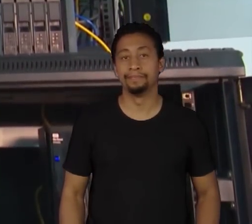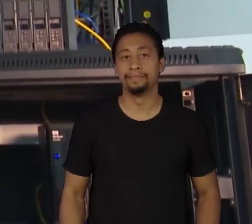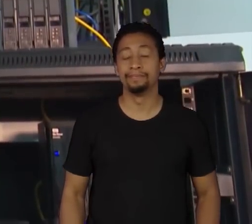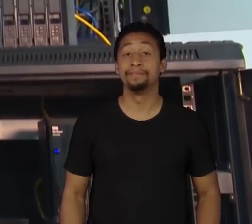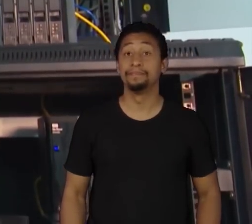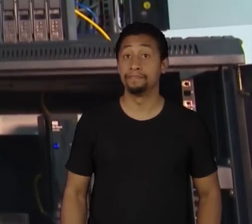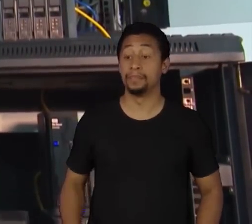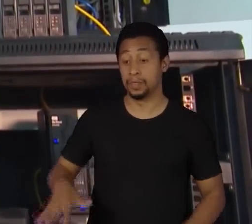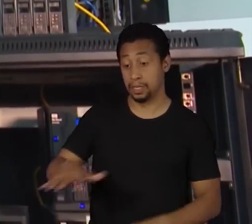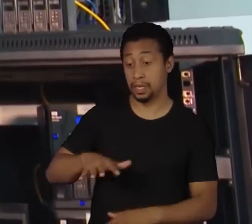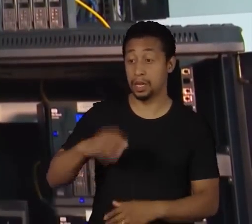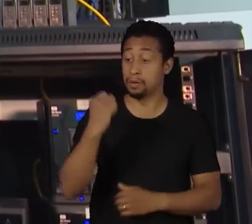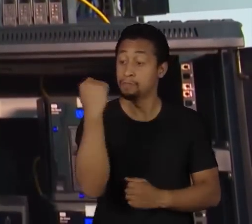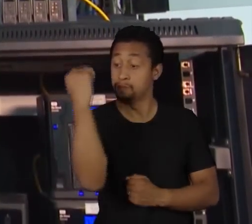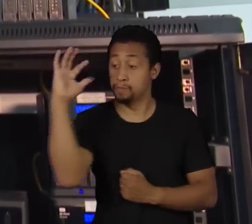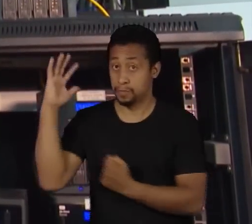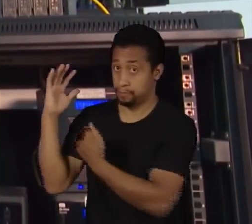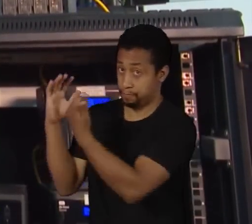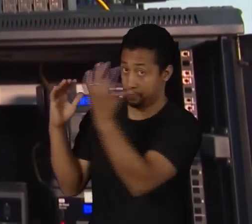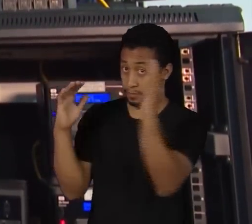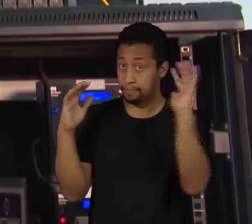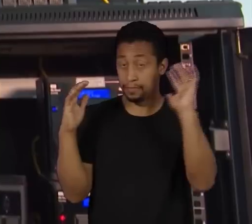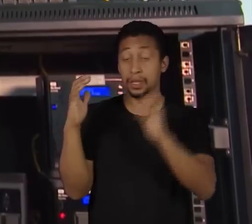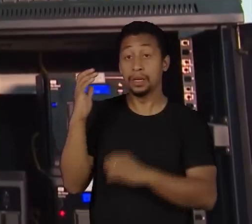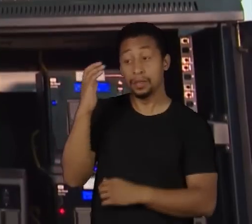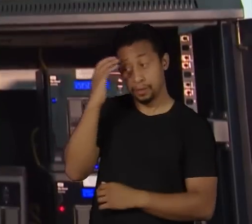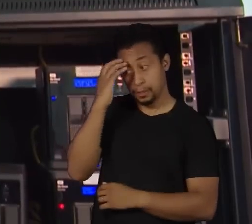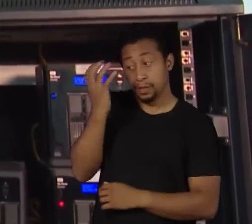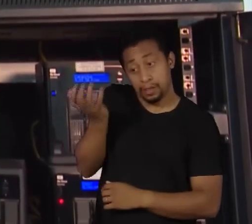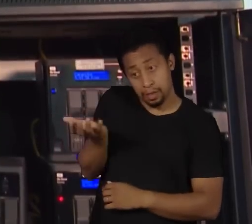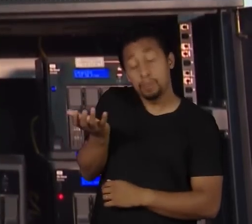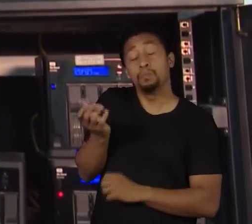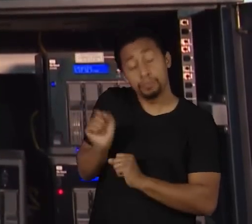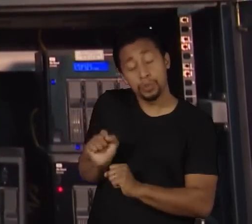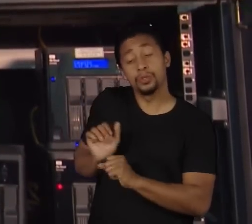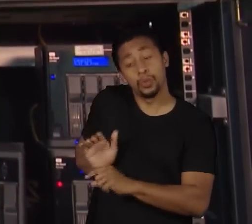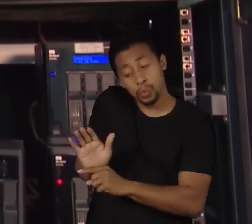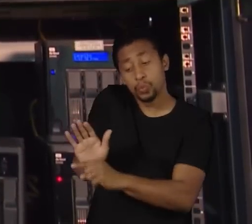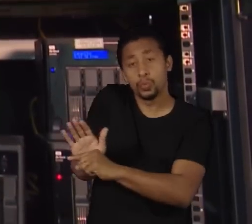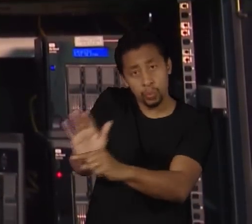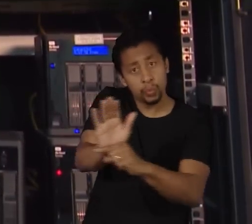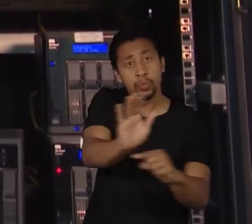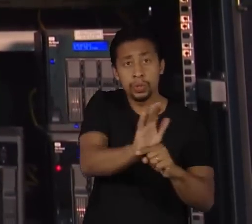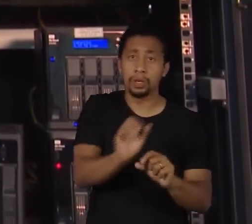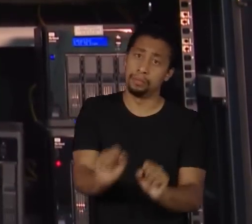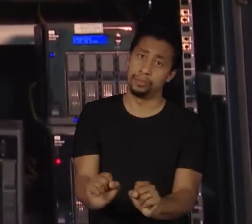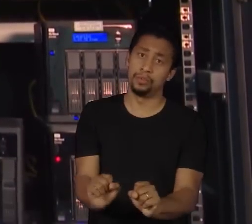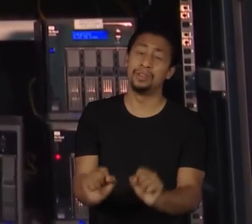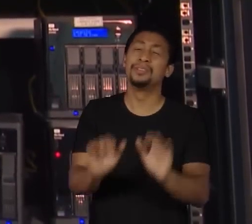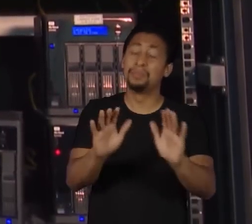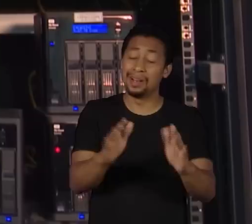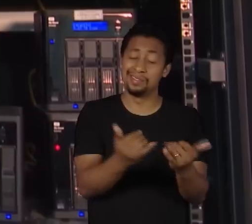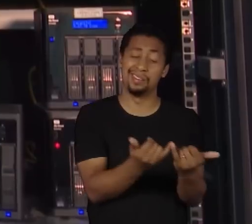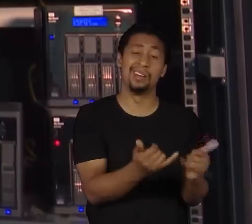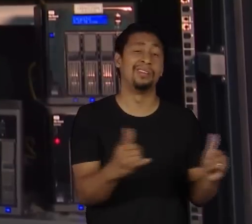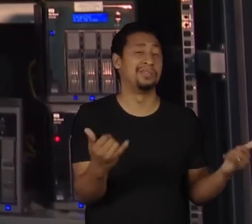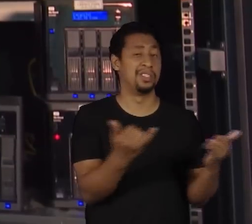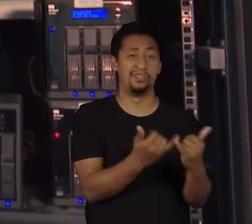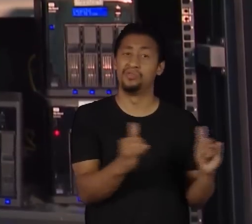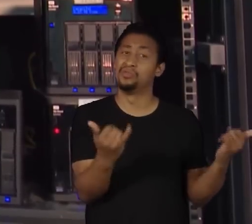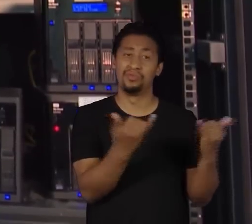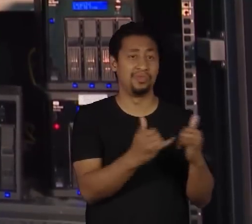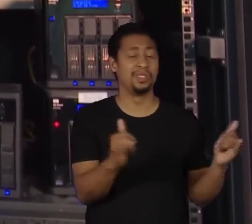Na área ambiental, a inteligência artificial pode ajudar, mas há que se pesar o gasto energético